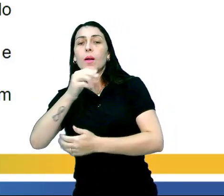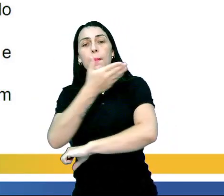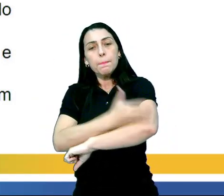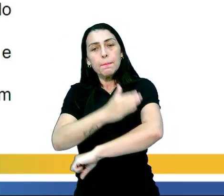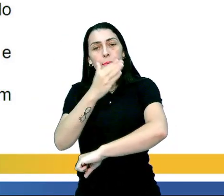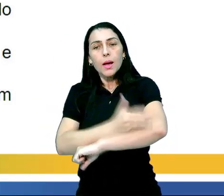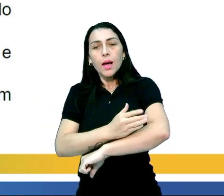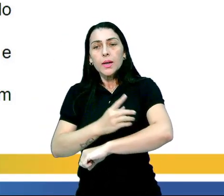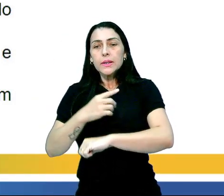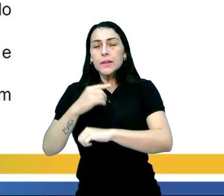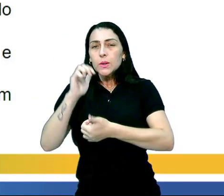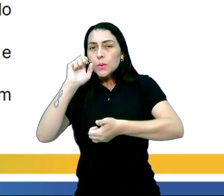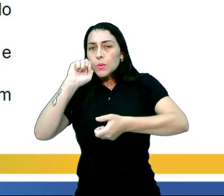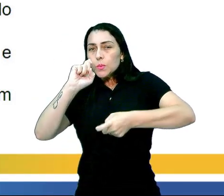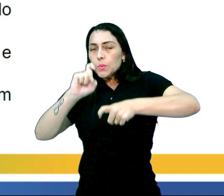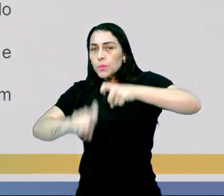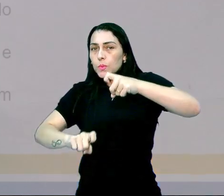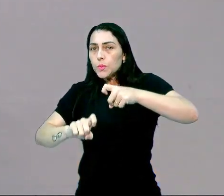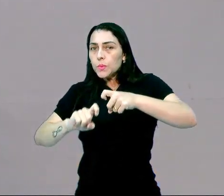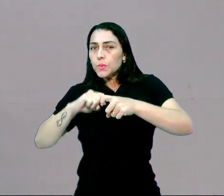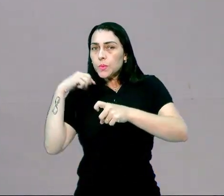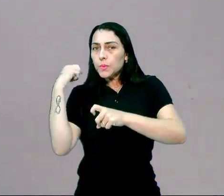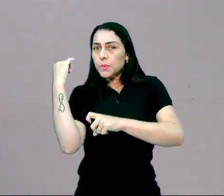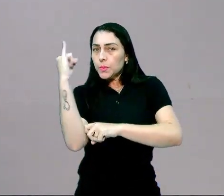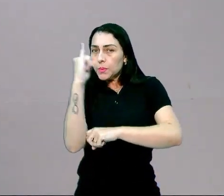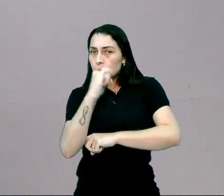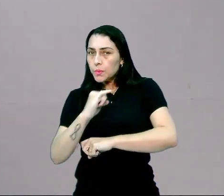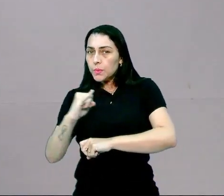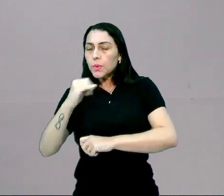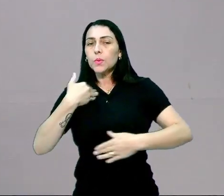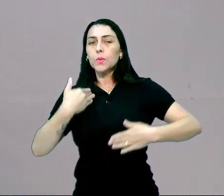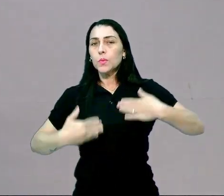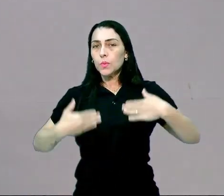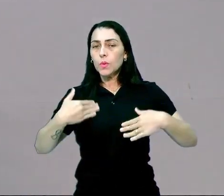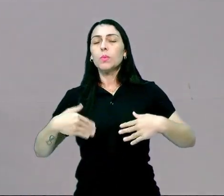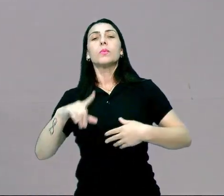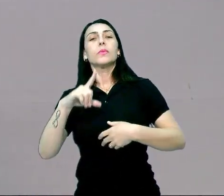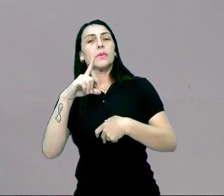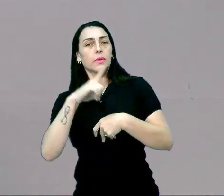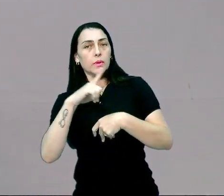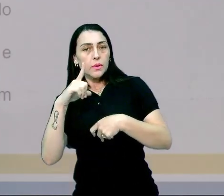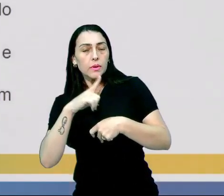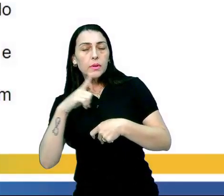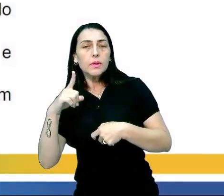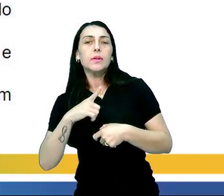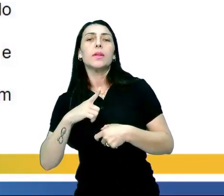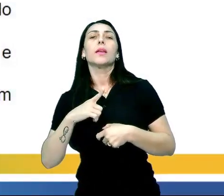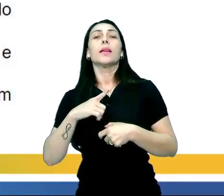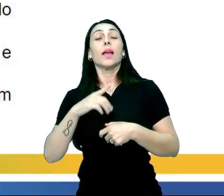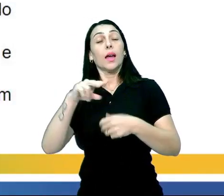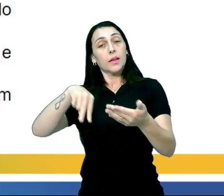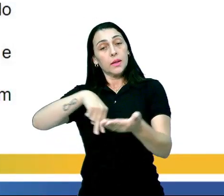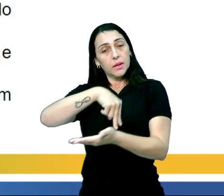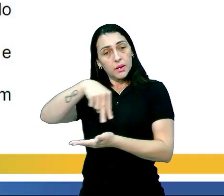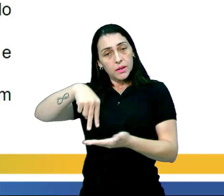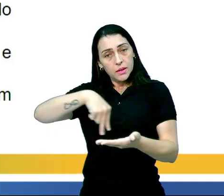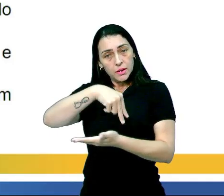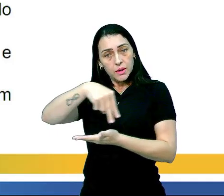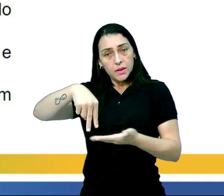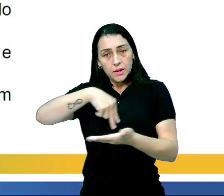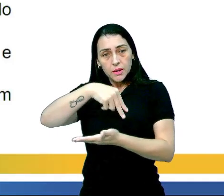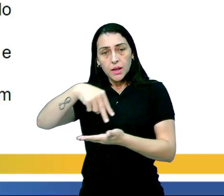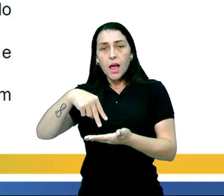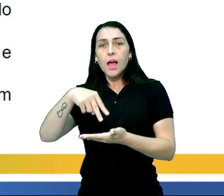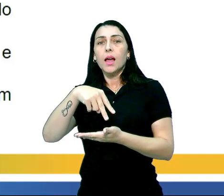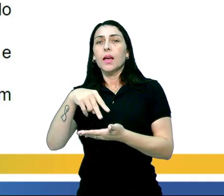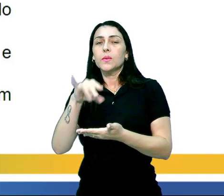de sedução e sexualização do corpo. A gente tem esse direcionamento em que a dança ali, ó, como prática de